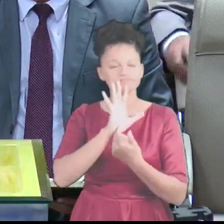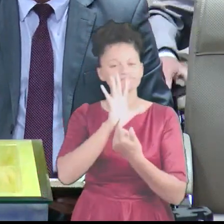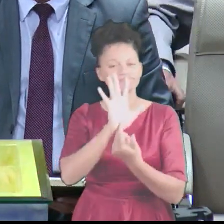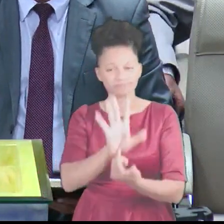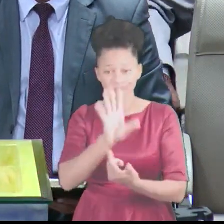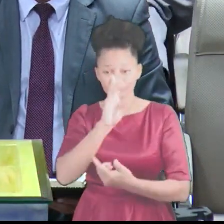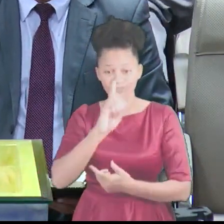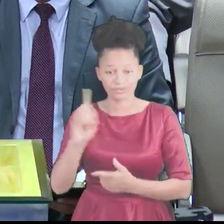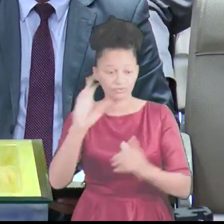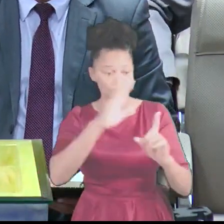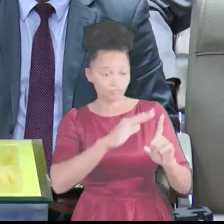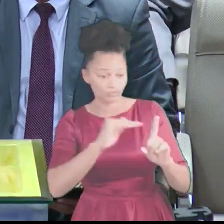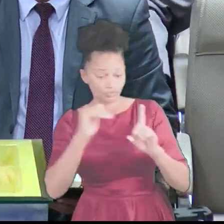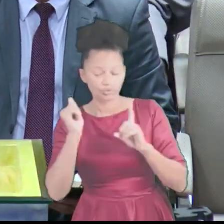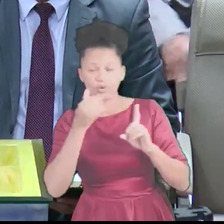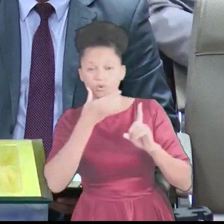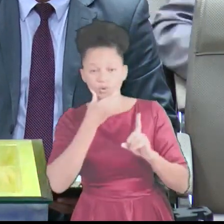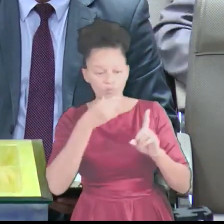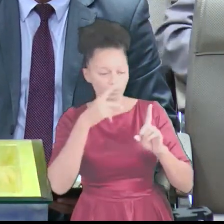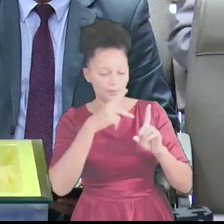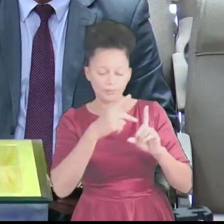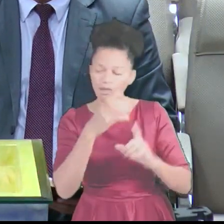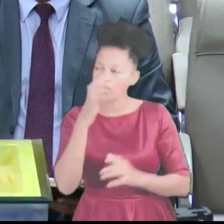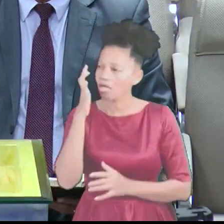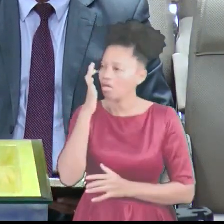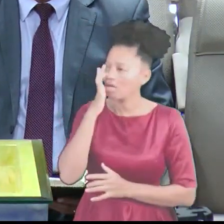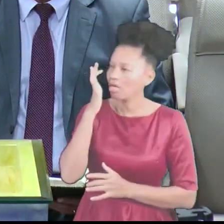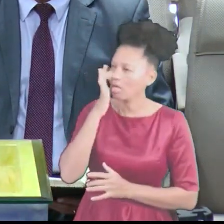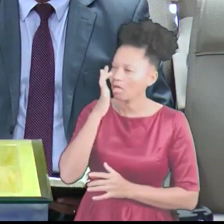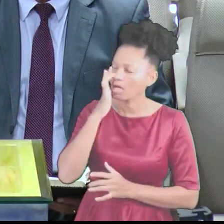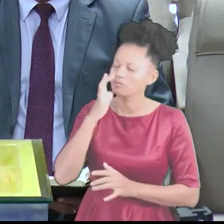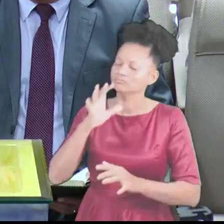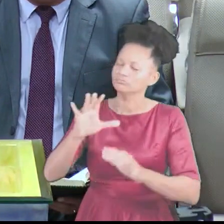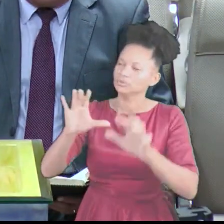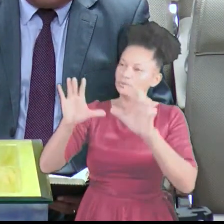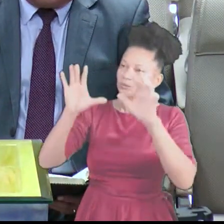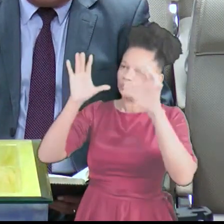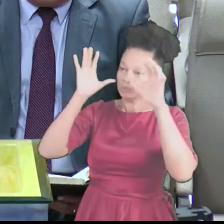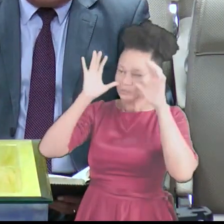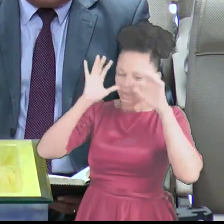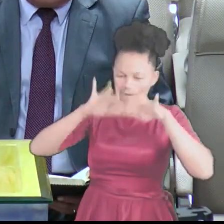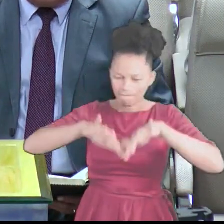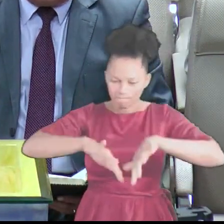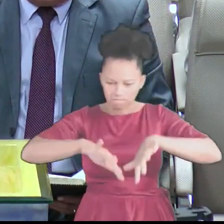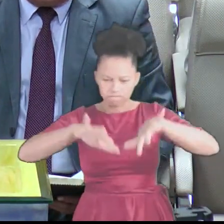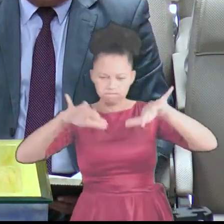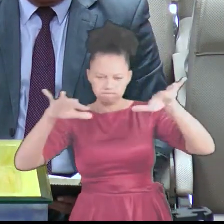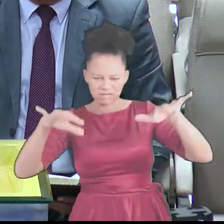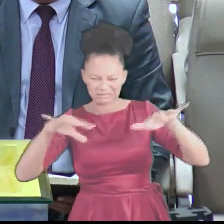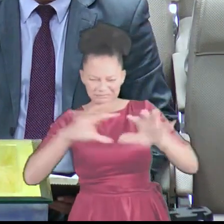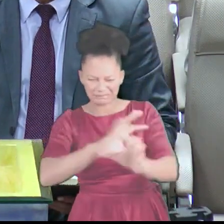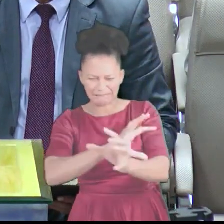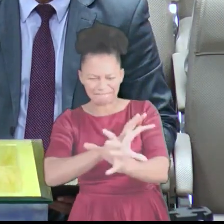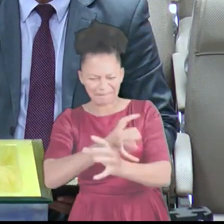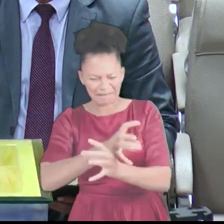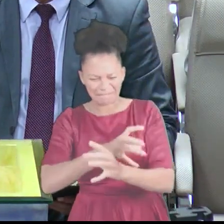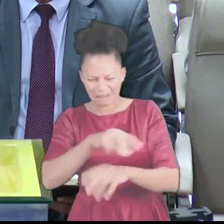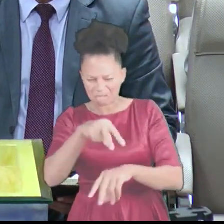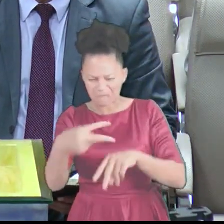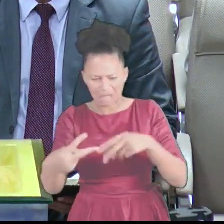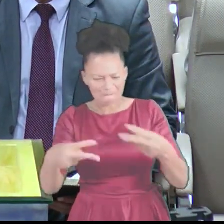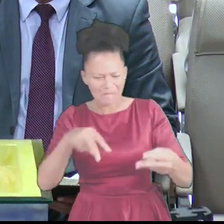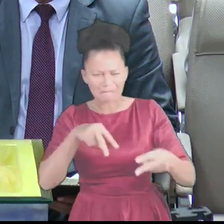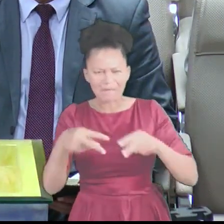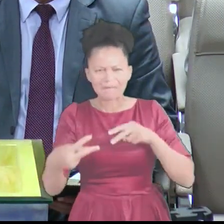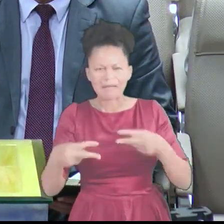profeta para contemplar esta visão do vale de ossos secos. E também